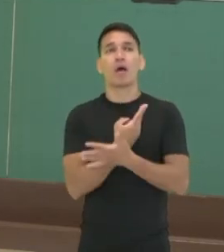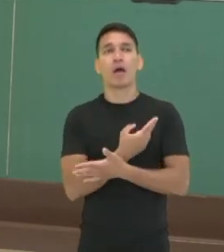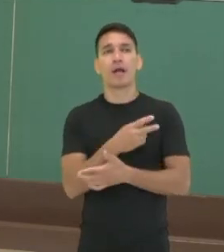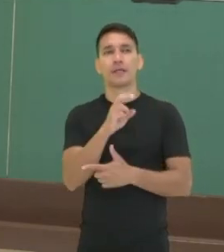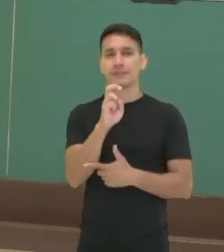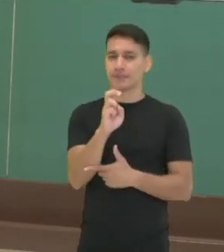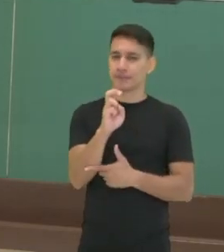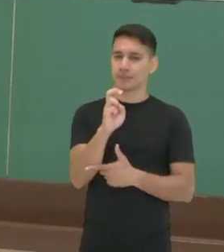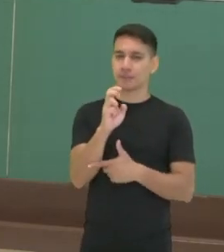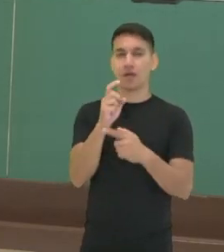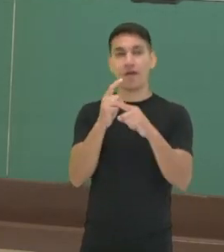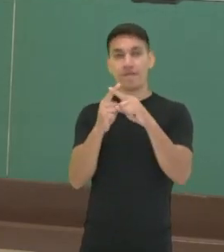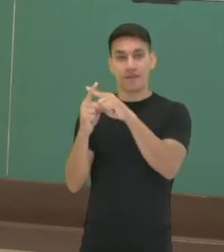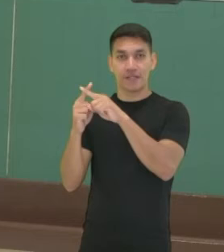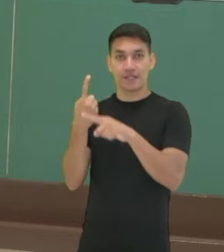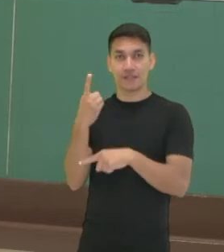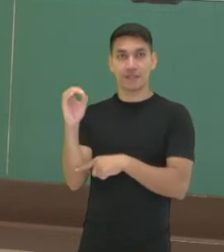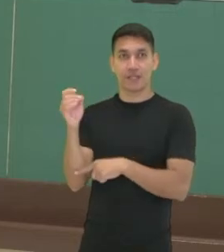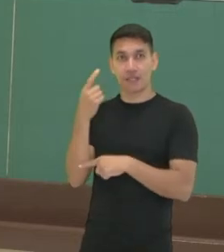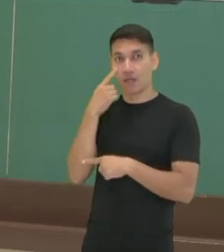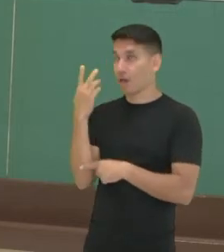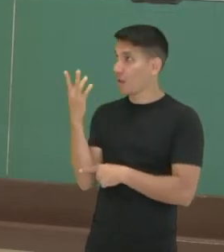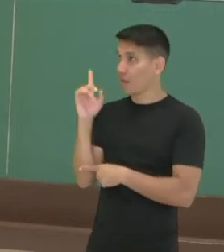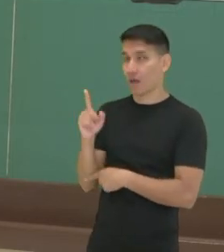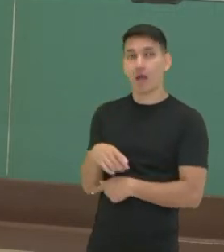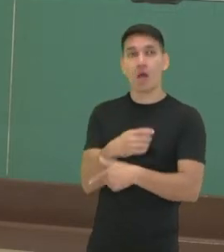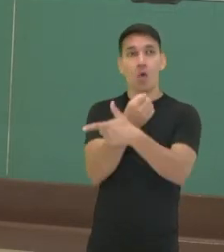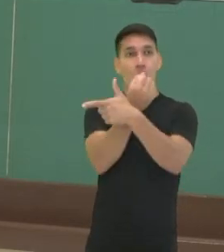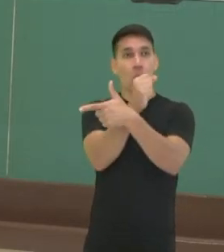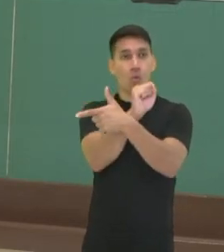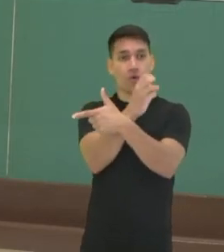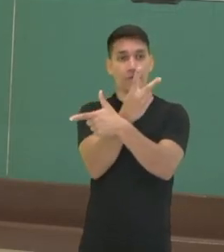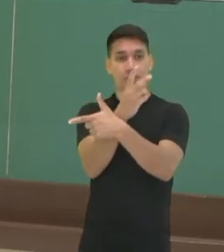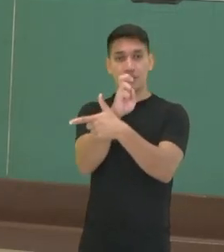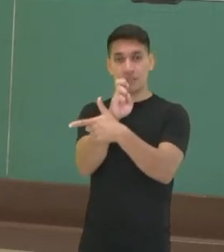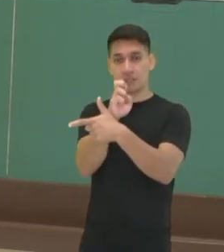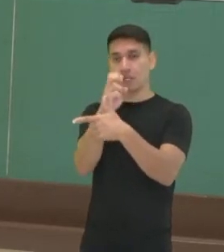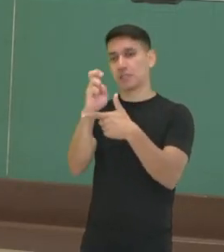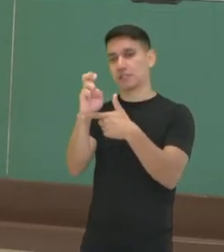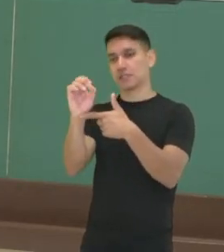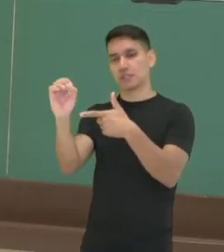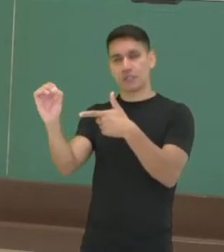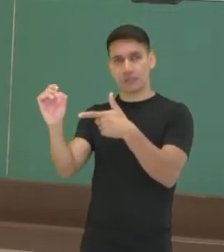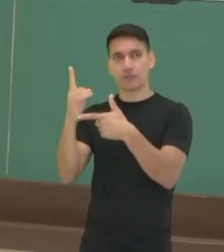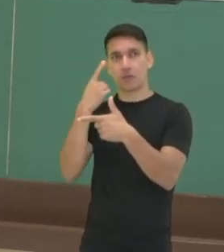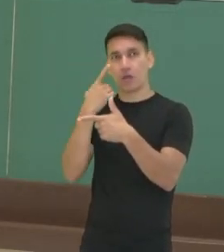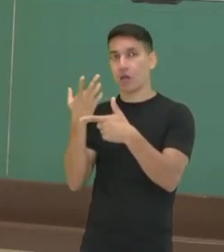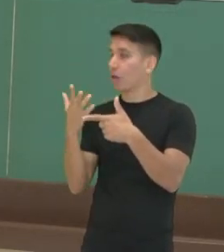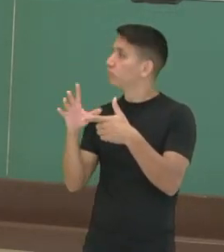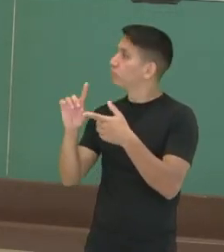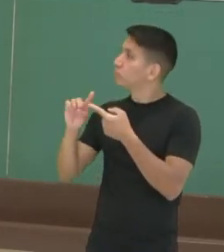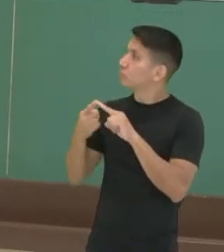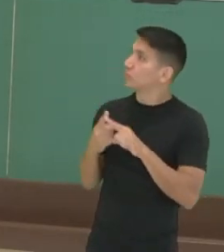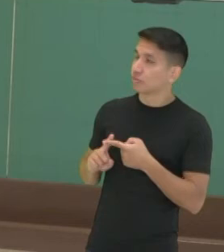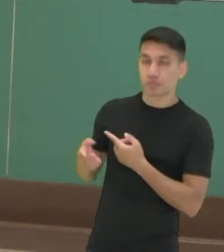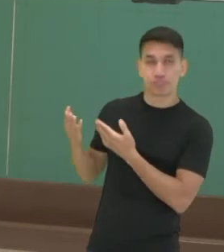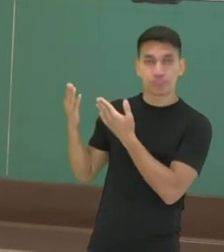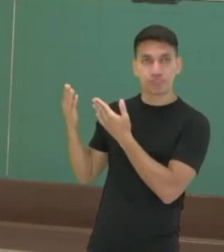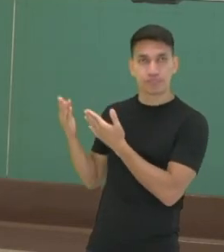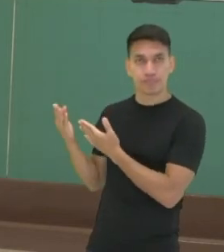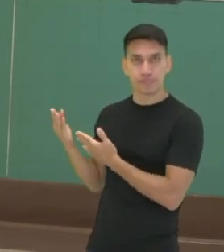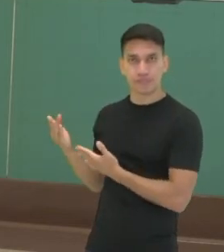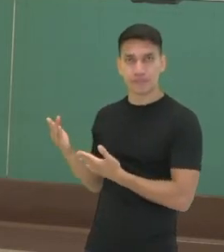divisão de 825 por 500, tá bom? Multiplica lá por 1, que vai dar 500. Faz a subtração, que